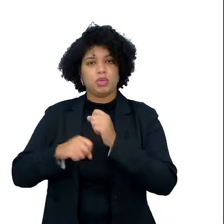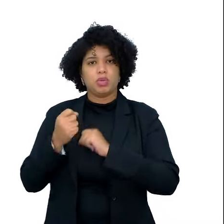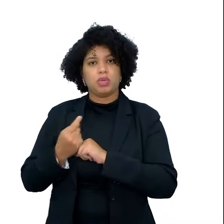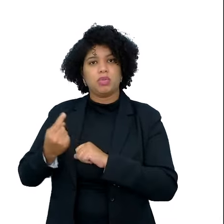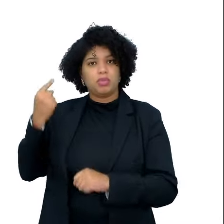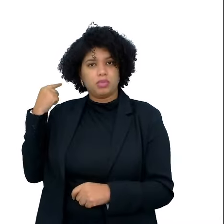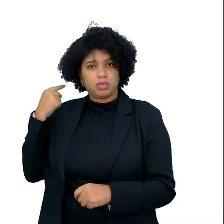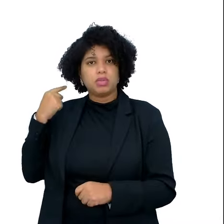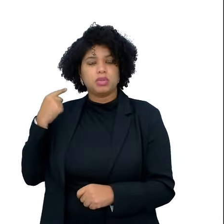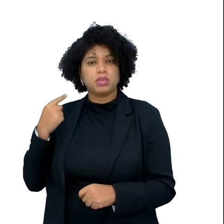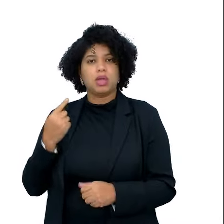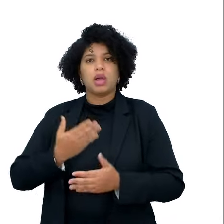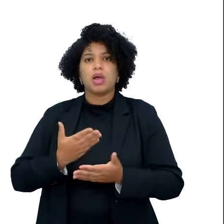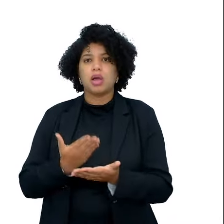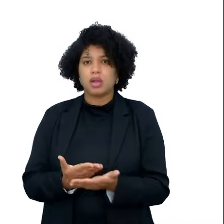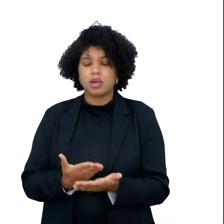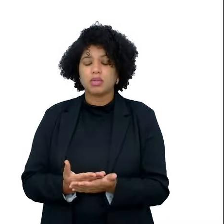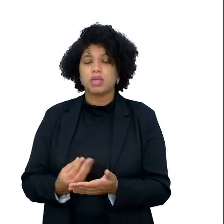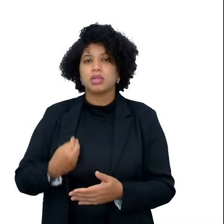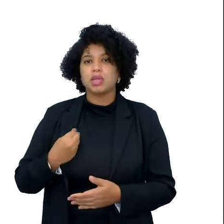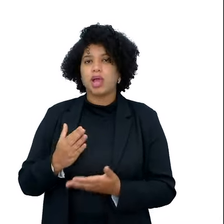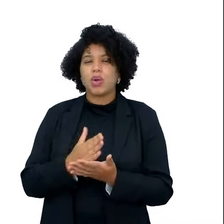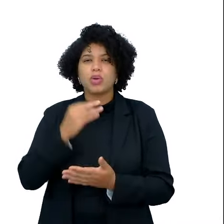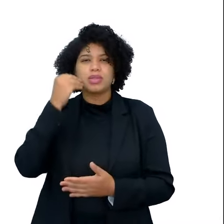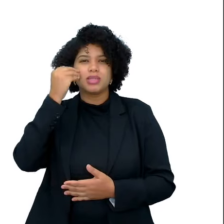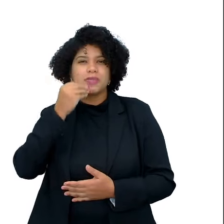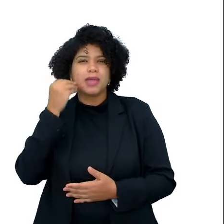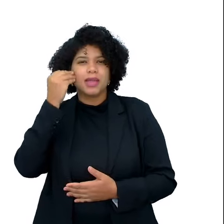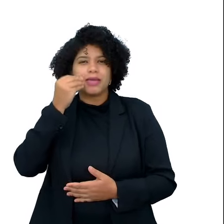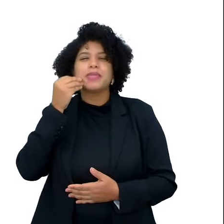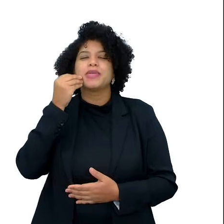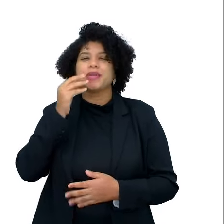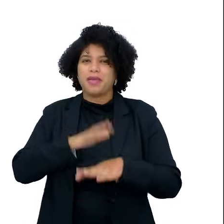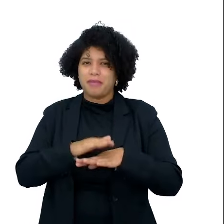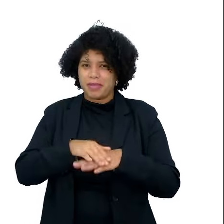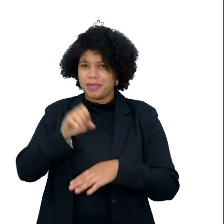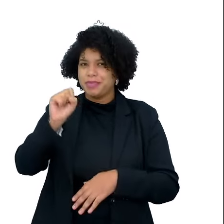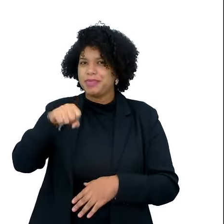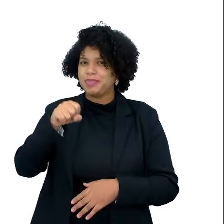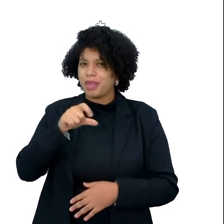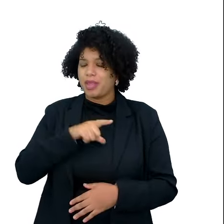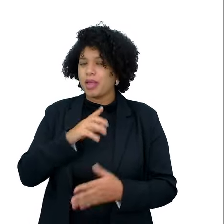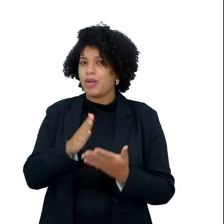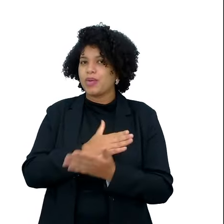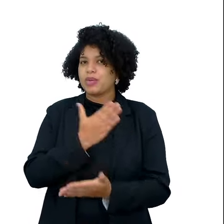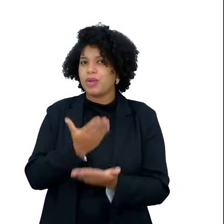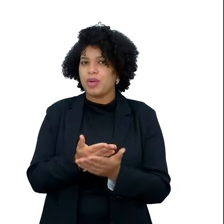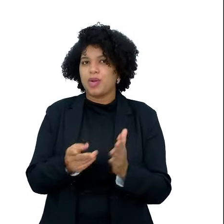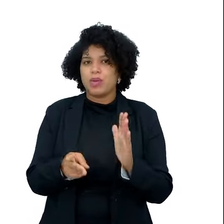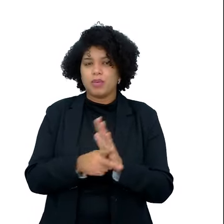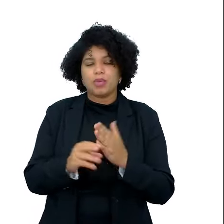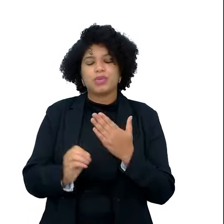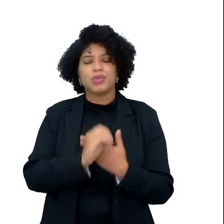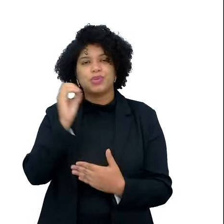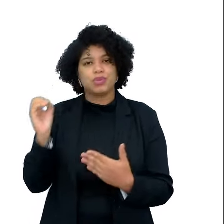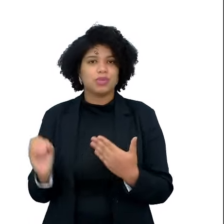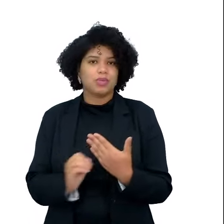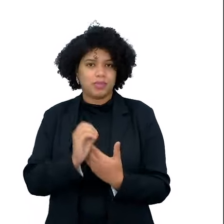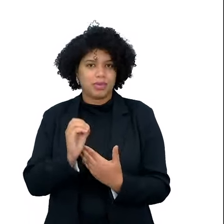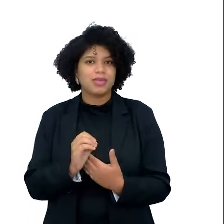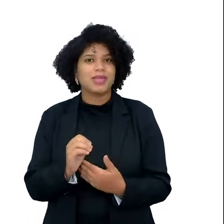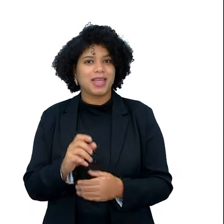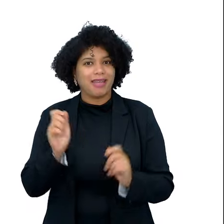passado. Nessas aulas, existem experimentos também que foram realizados, né, em algumas aulas do Centro de Mídias do ano passado, experimentos que são